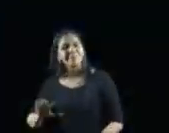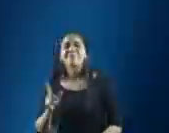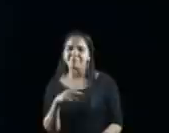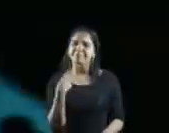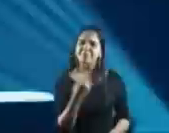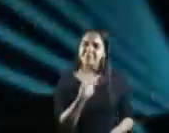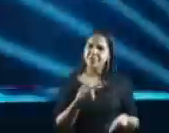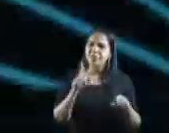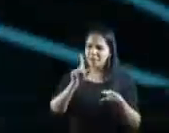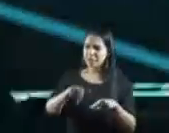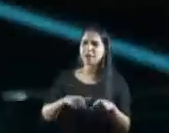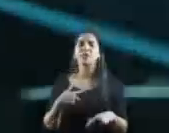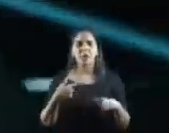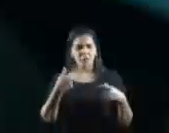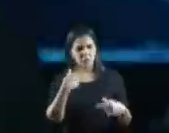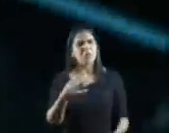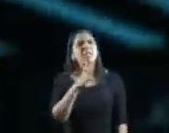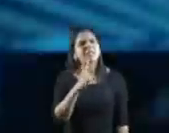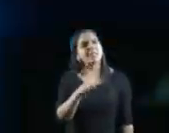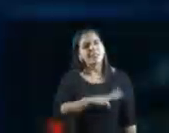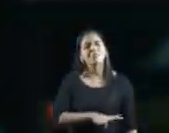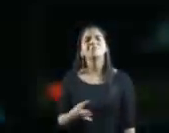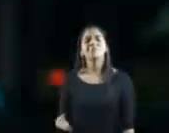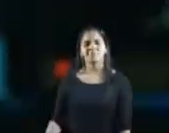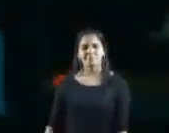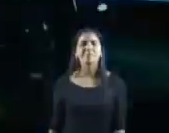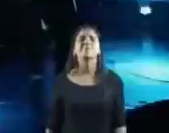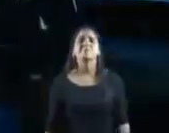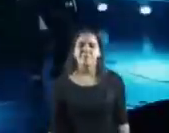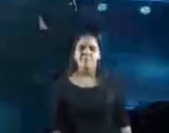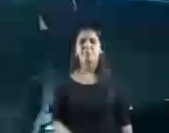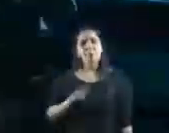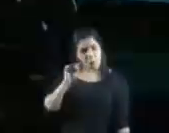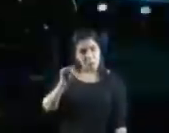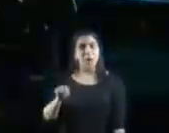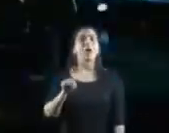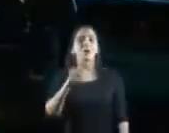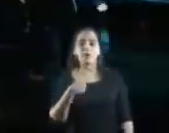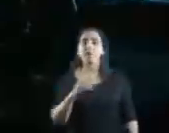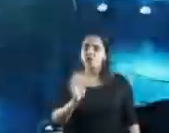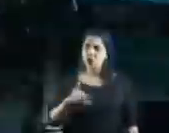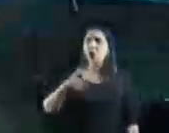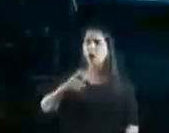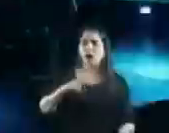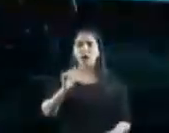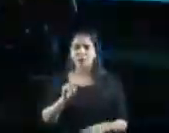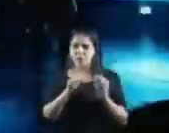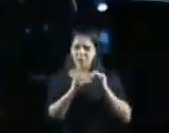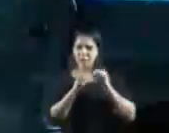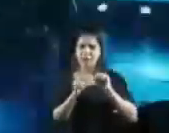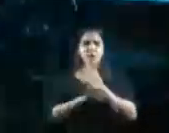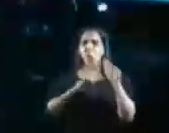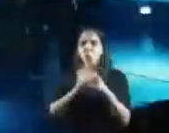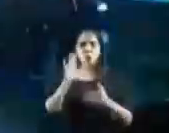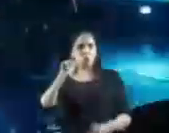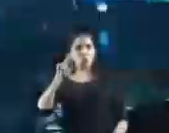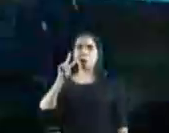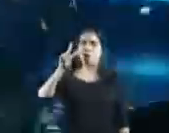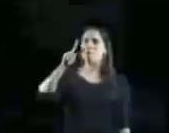cara mais funk que eu já conheci. Ele agitava como eu nunca